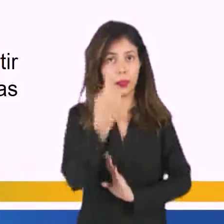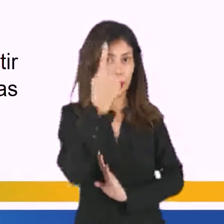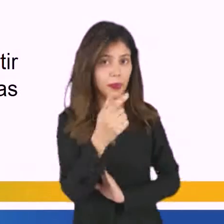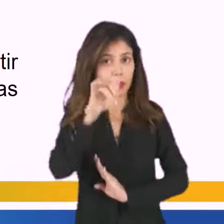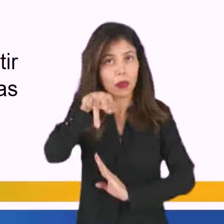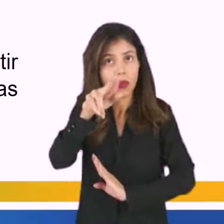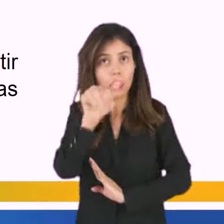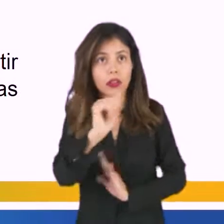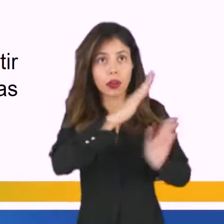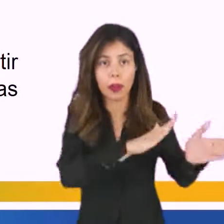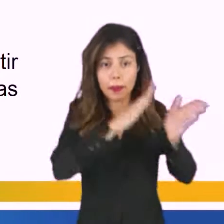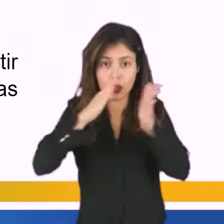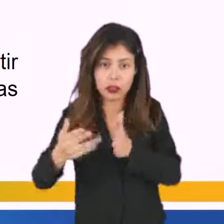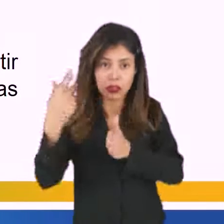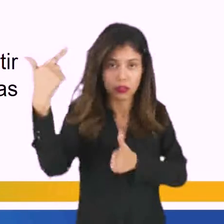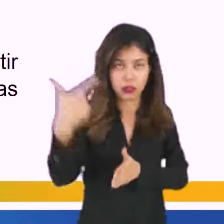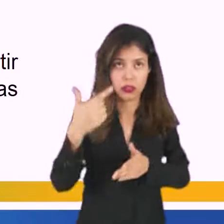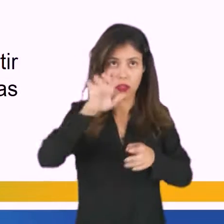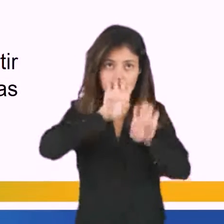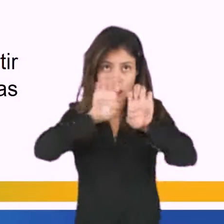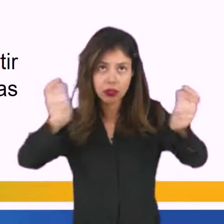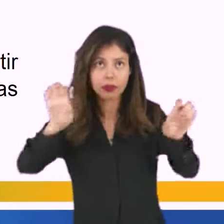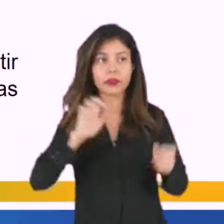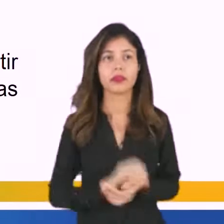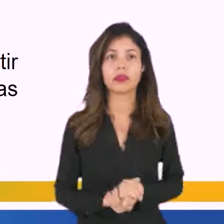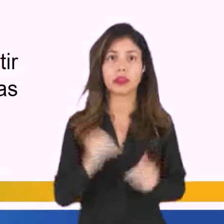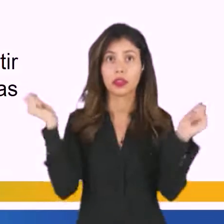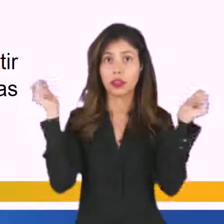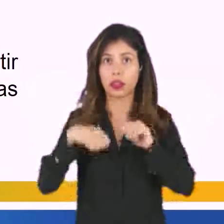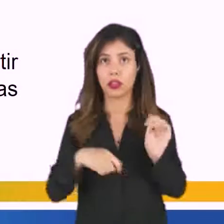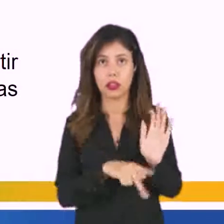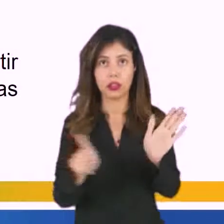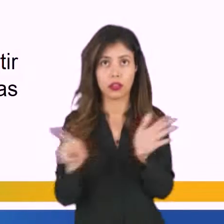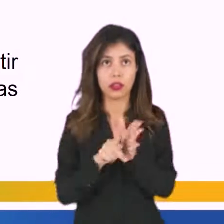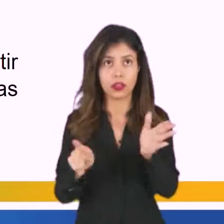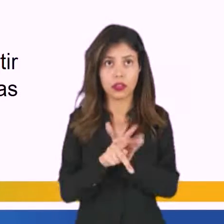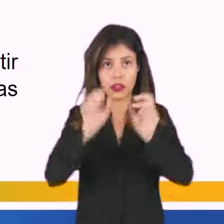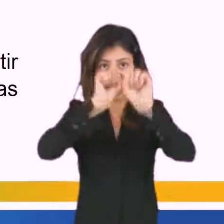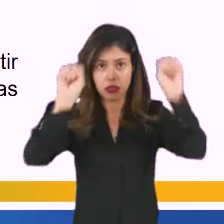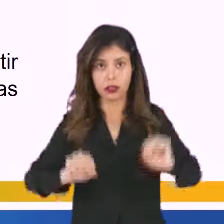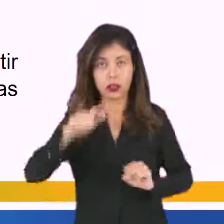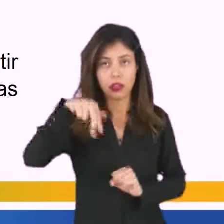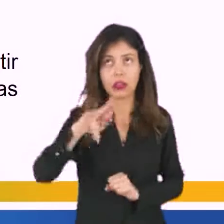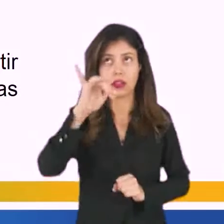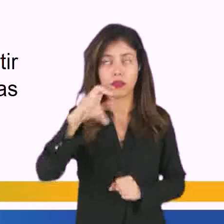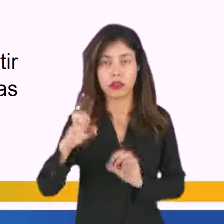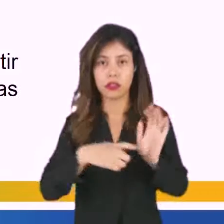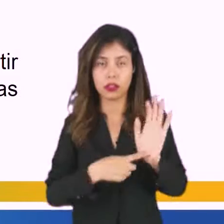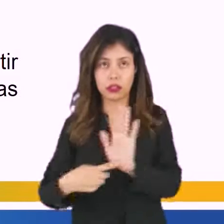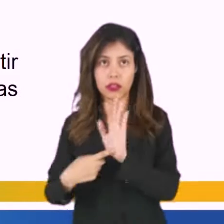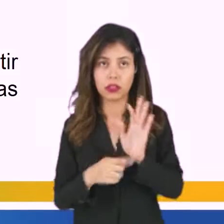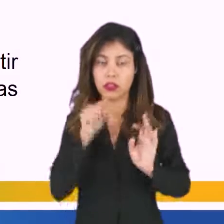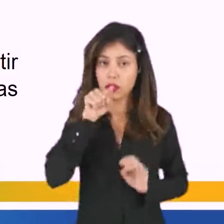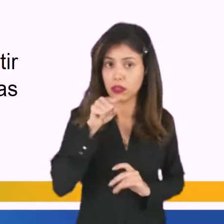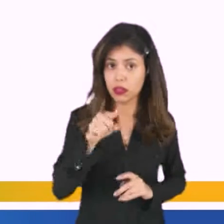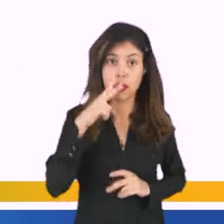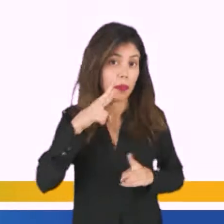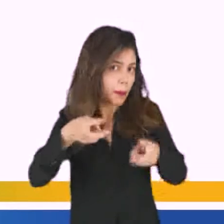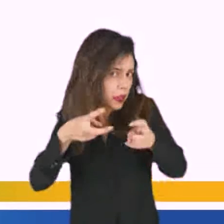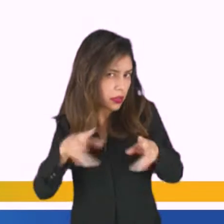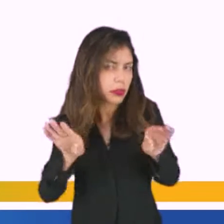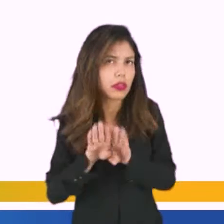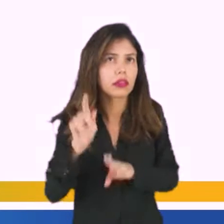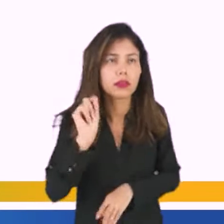da primeira incógnita a partir da segunda equação, aplicando as propriedades de sistemas equivalentes. Então, vocês